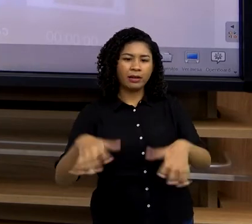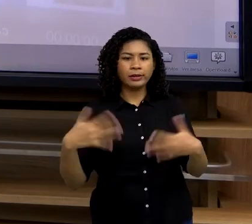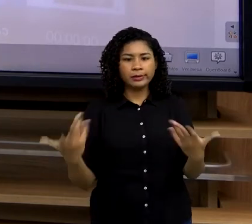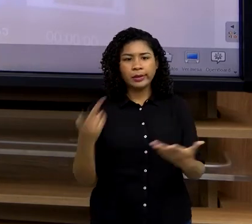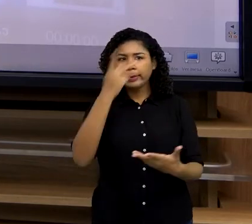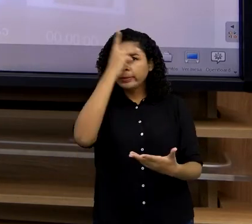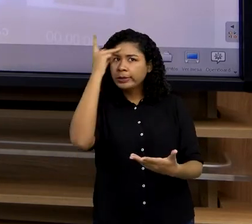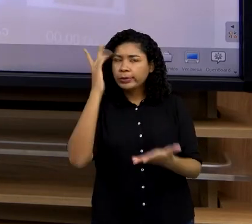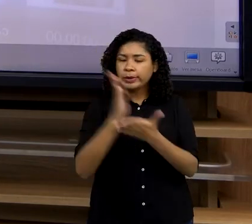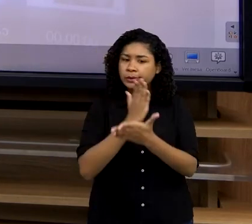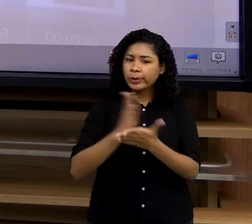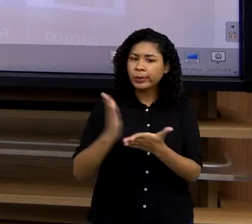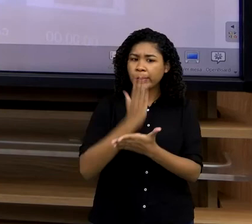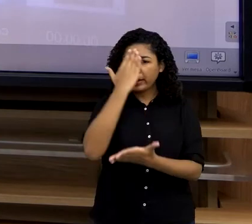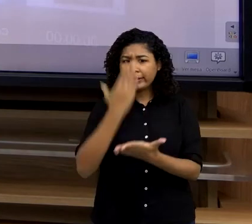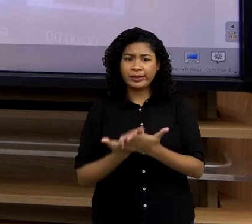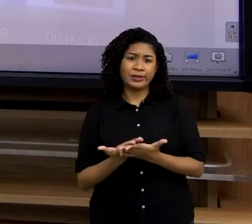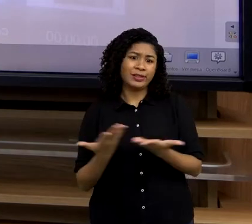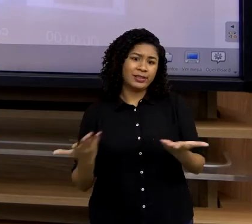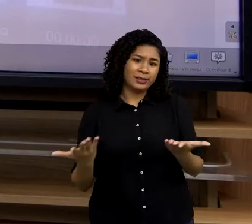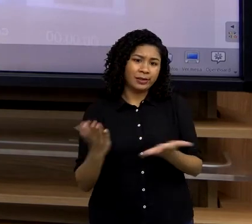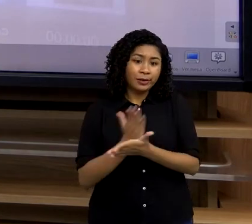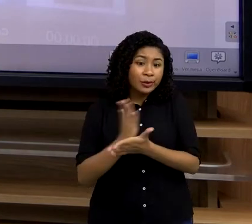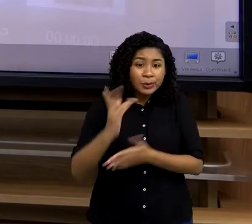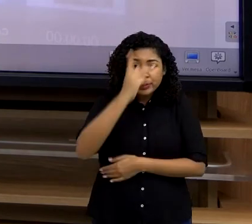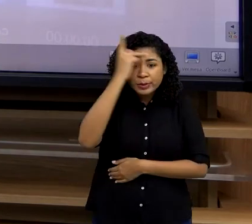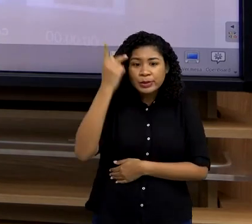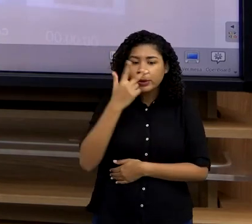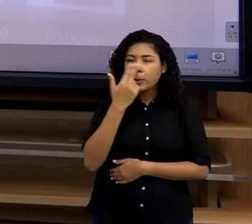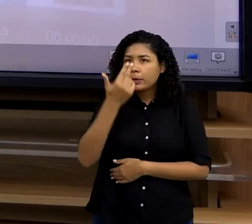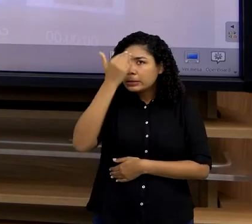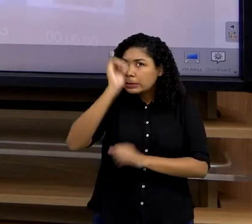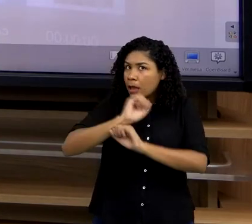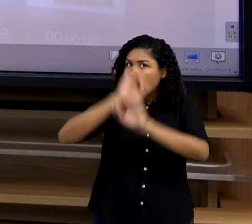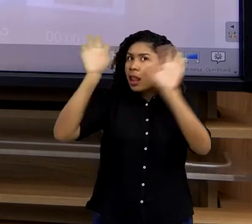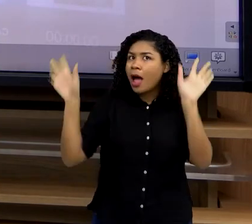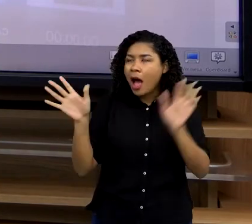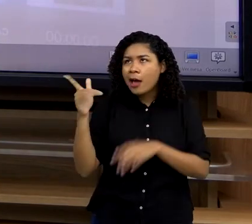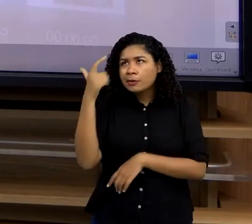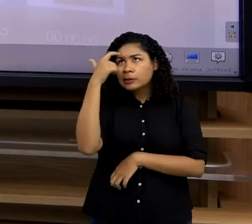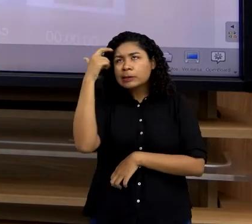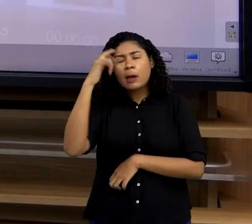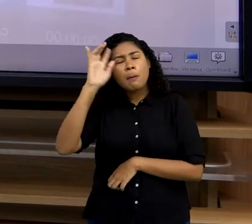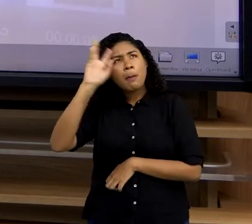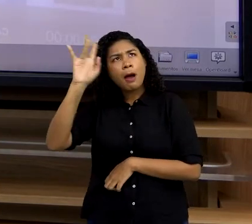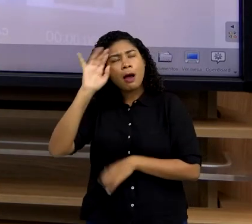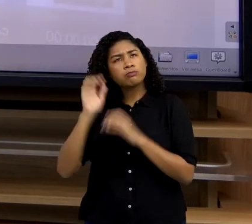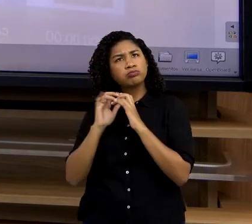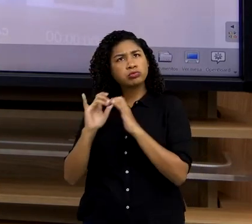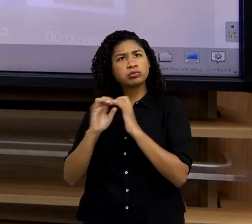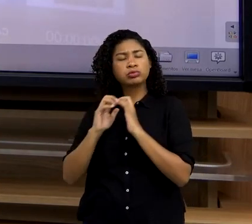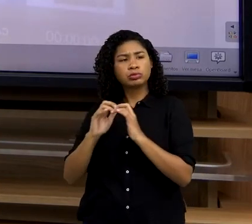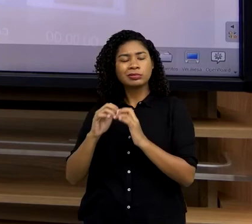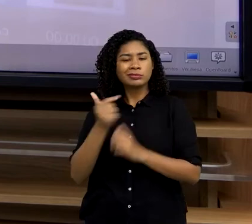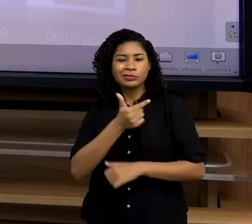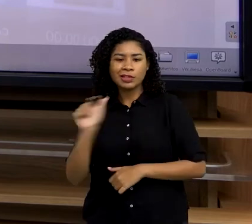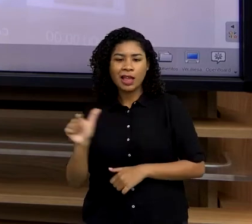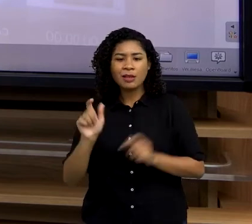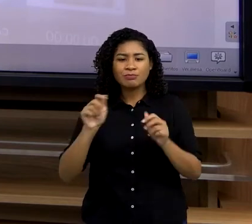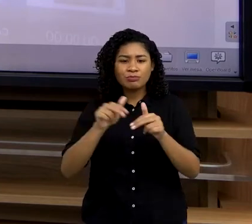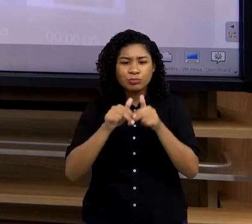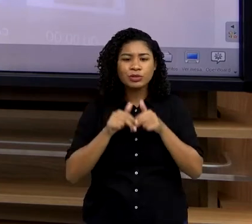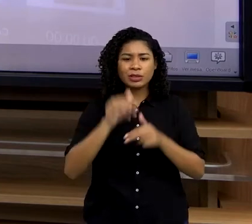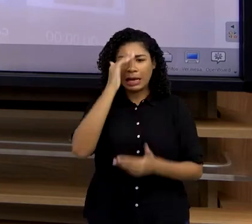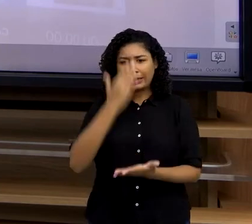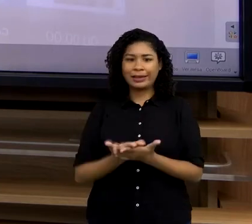como verdade por pessoas que não têm esse discernimento, né, de entender, de pensar de maneira própria e acaba acreditando em